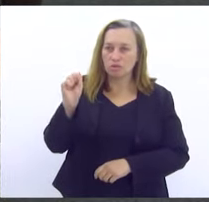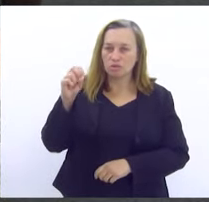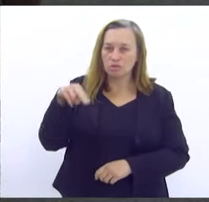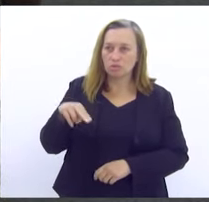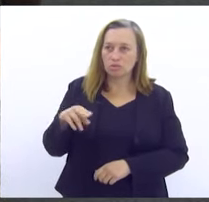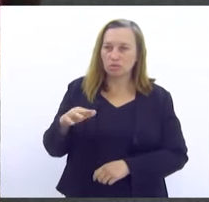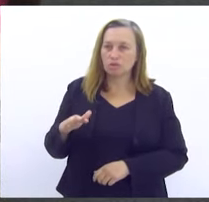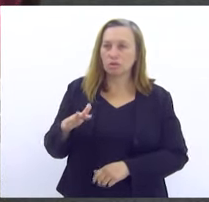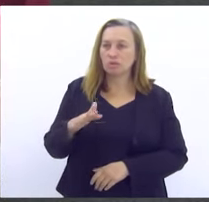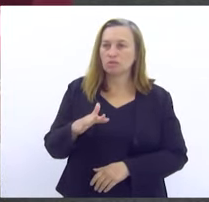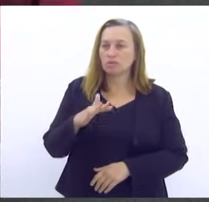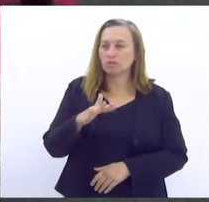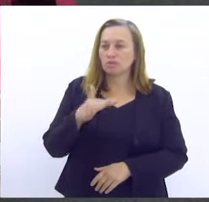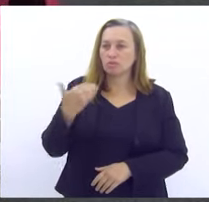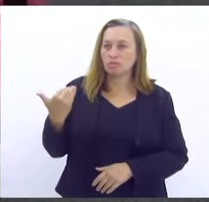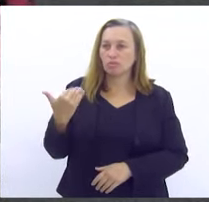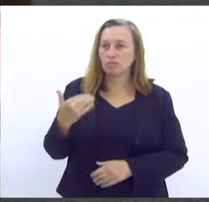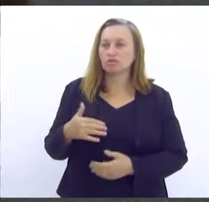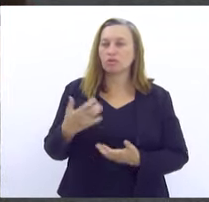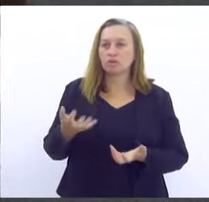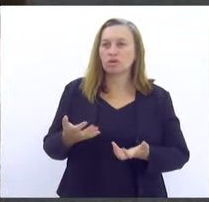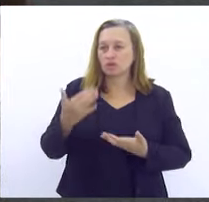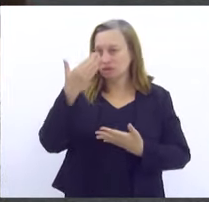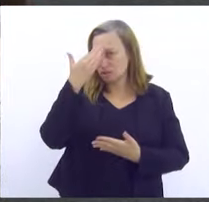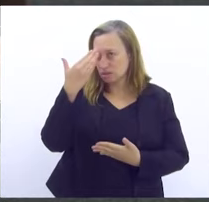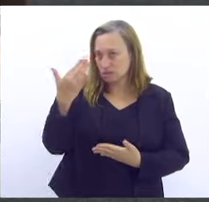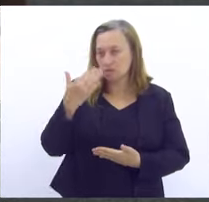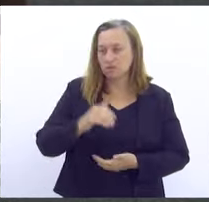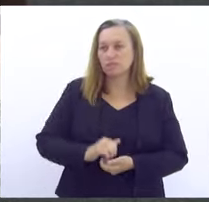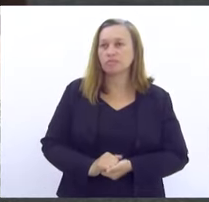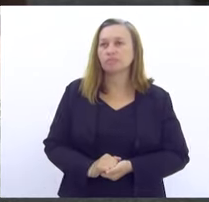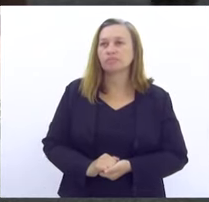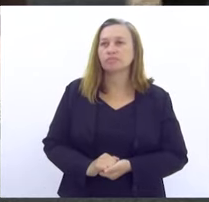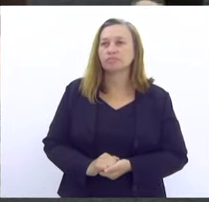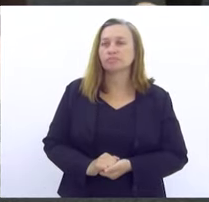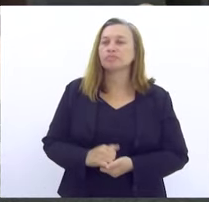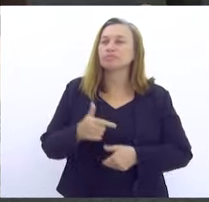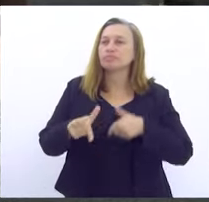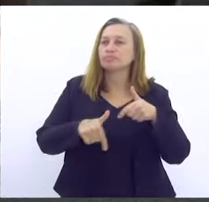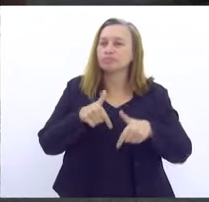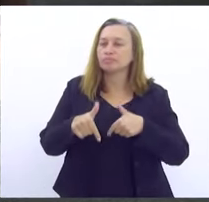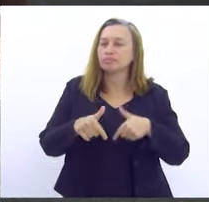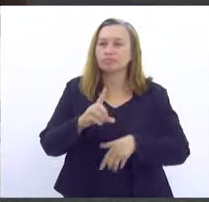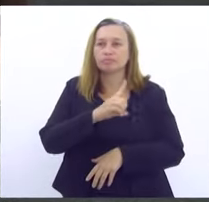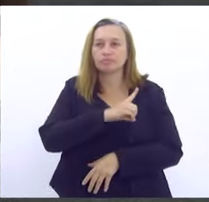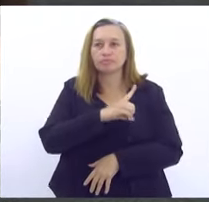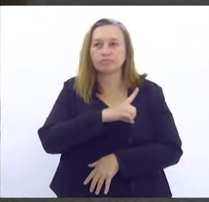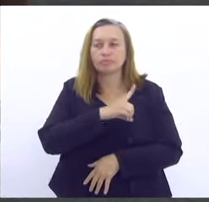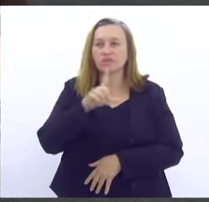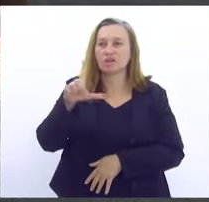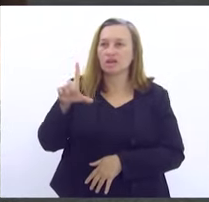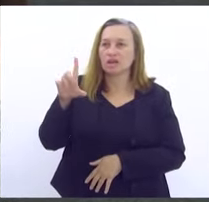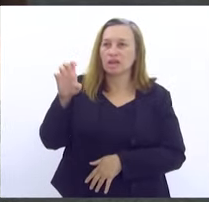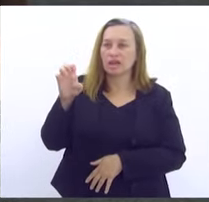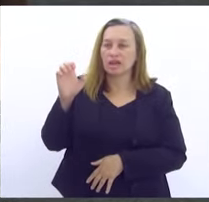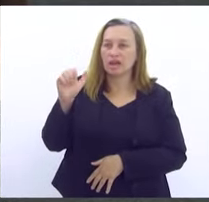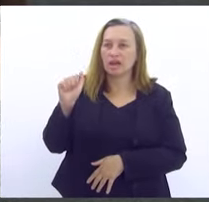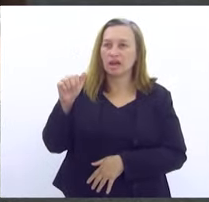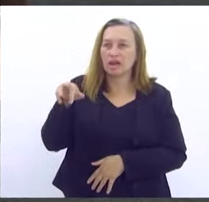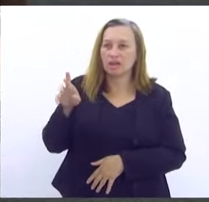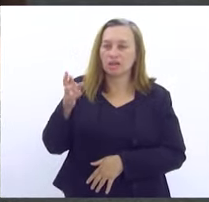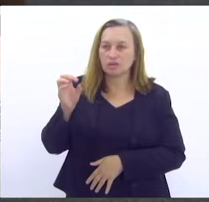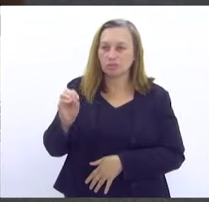ceifada. Eu quero aqui agradecer de antemão o trabalho do delegado Leandro Costa, da Delegacia de